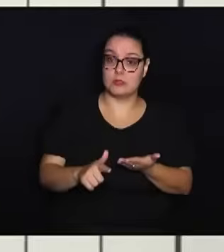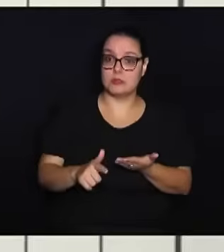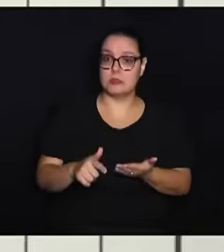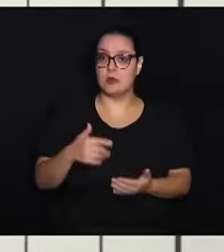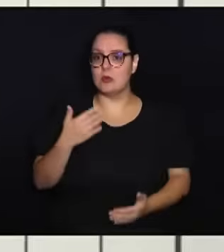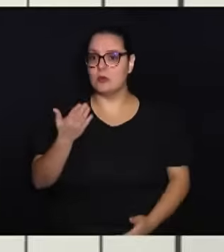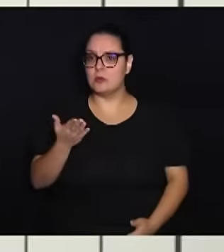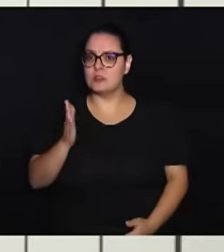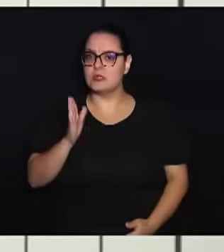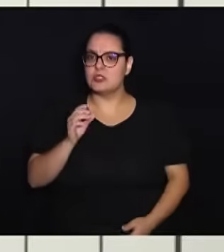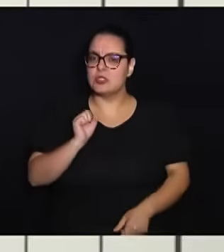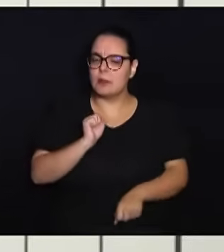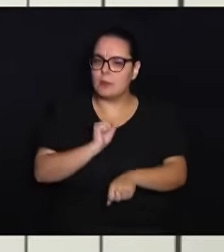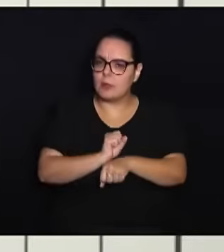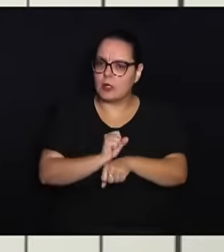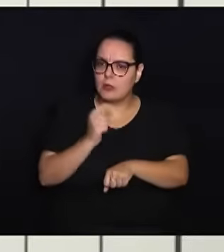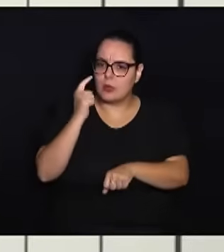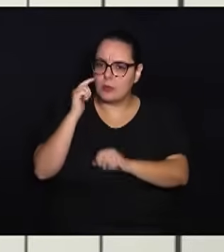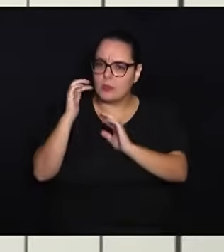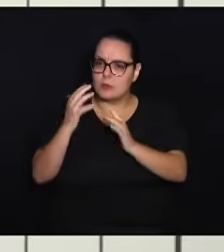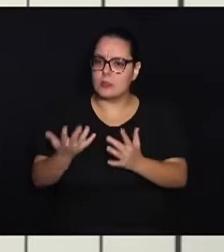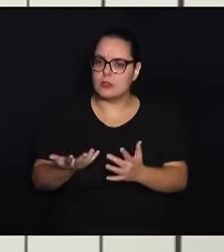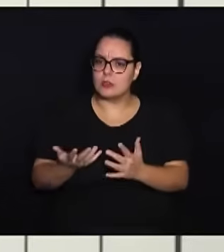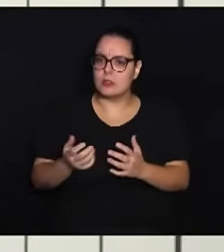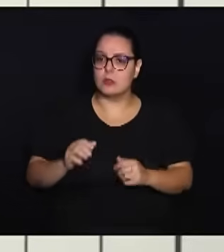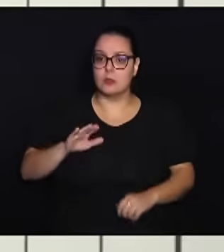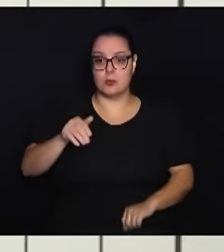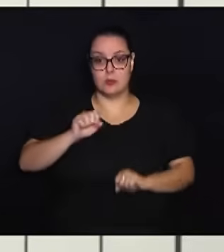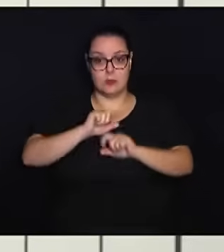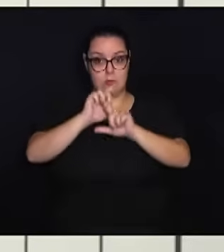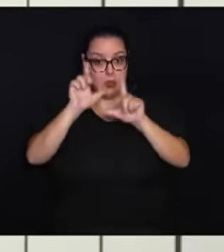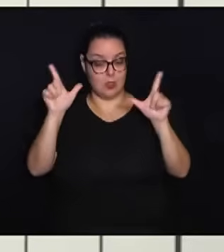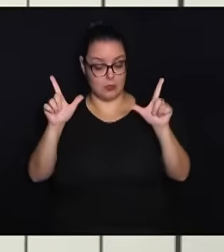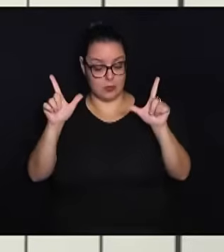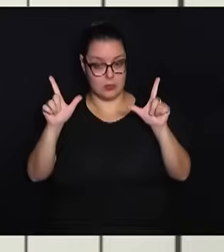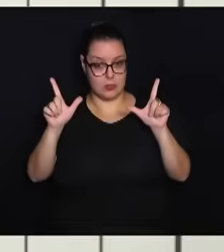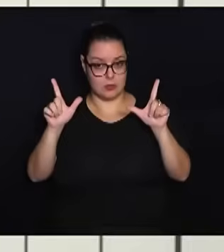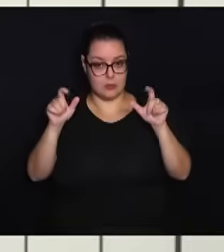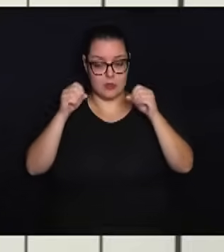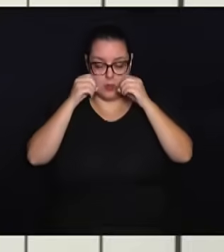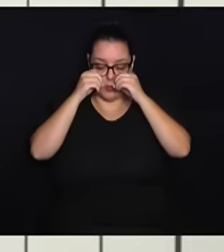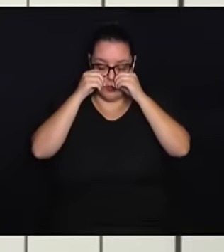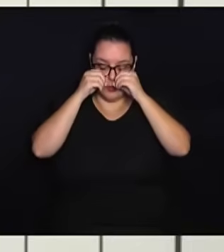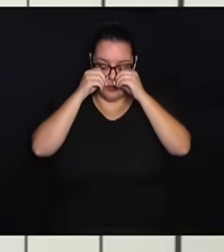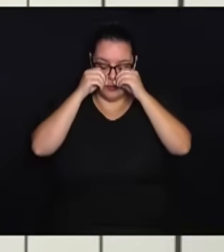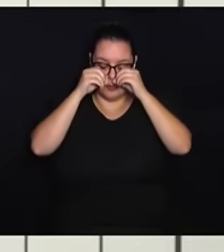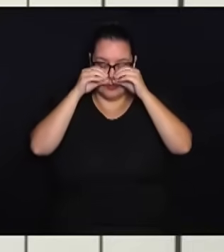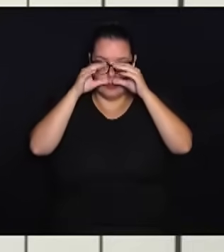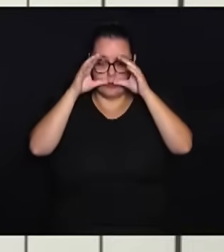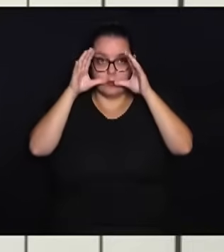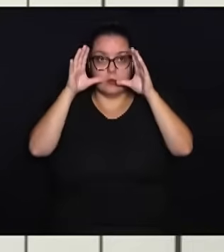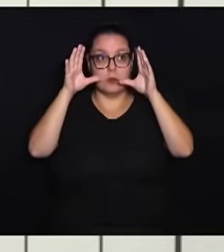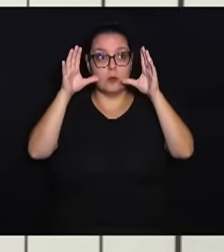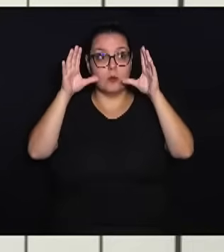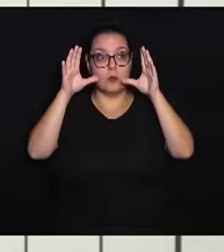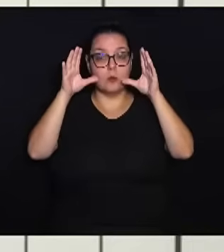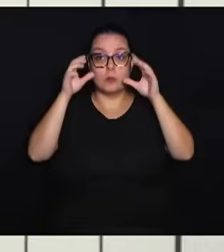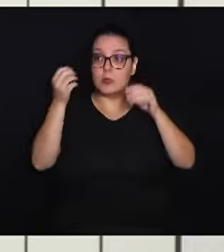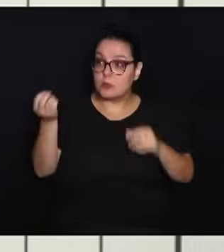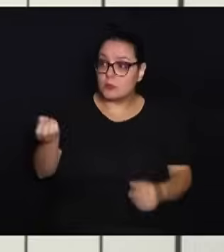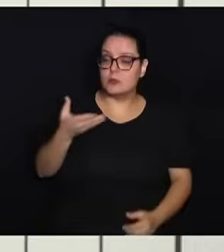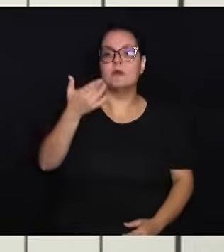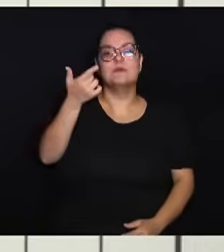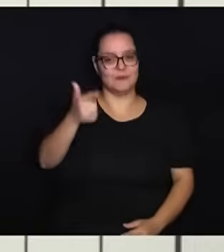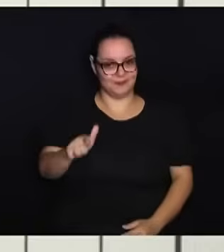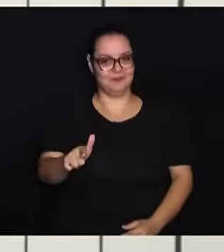Você já parou para pensar que ao acordar a gente abre os olhos para o novo de novo? E aí